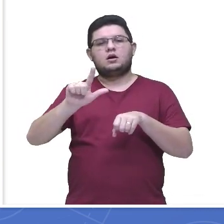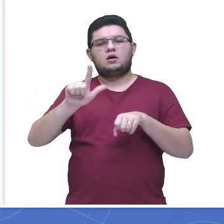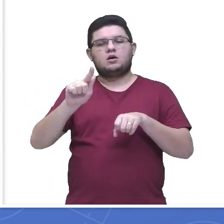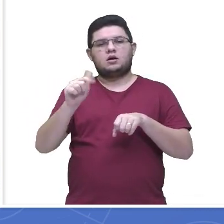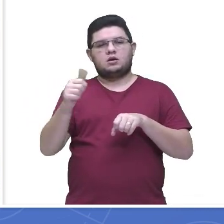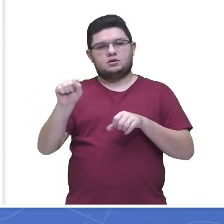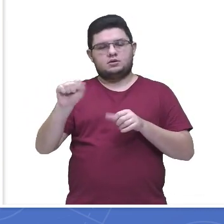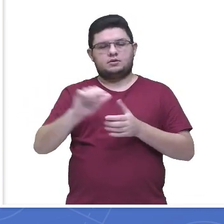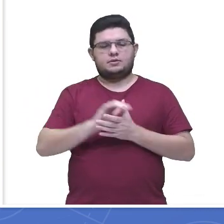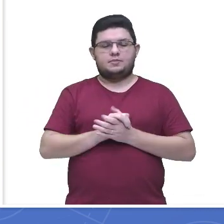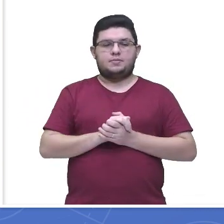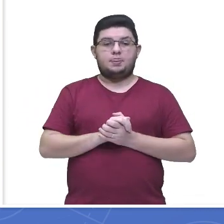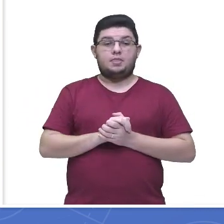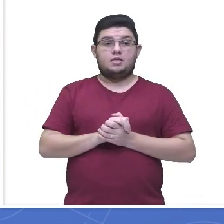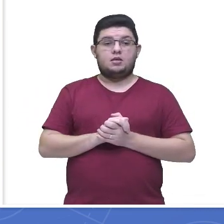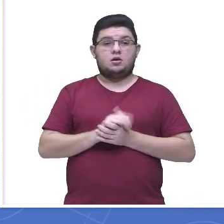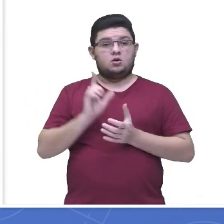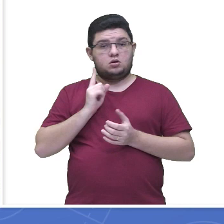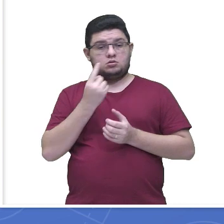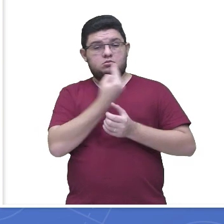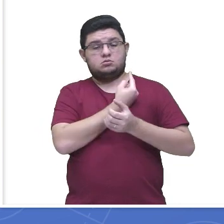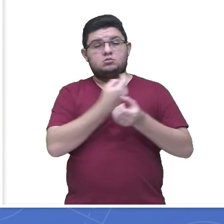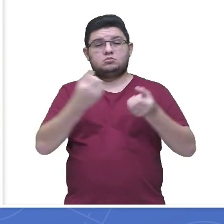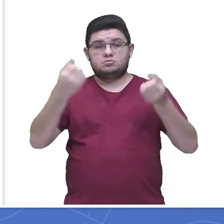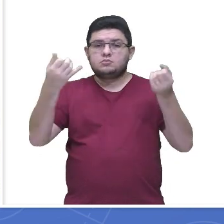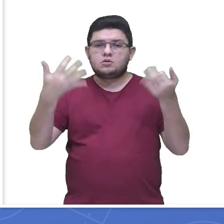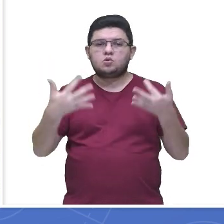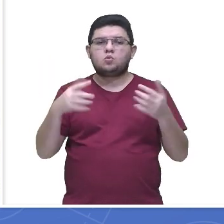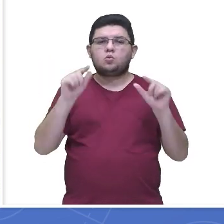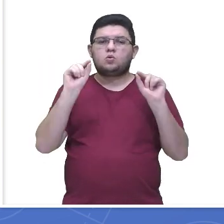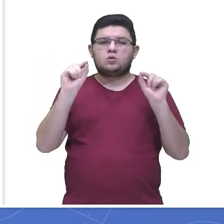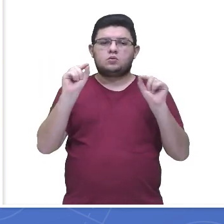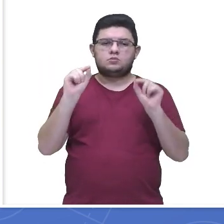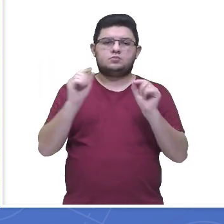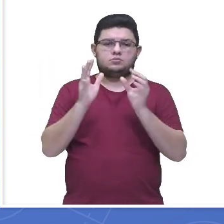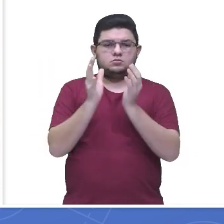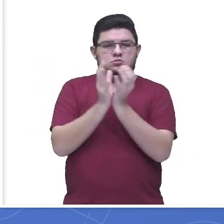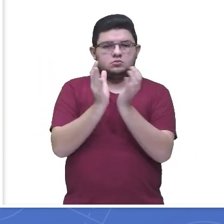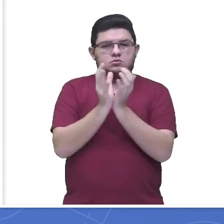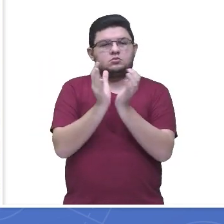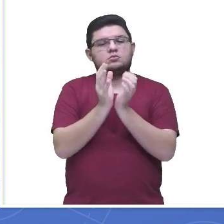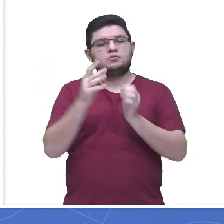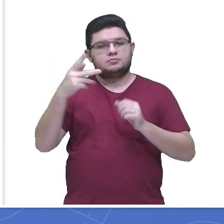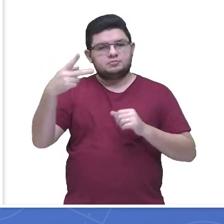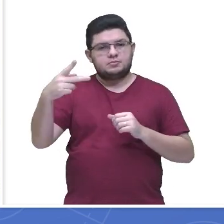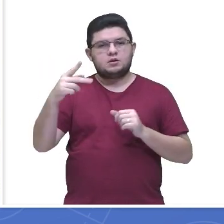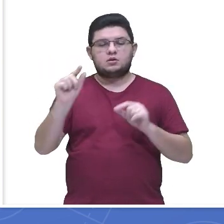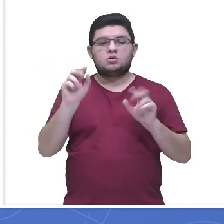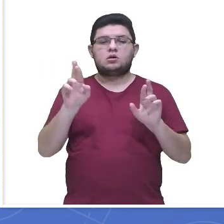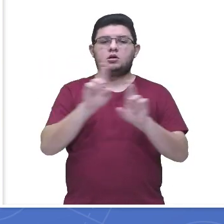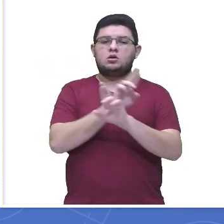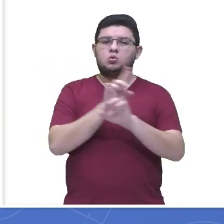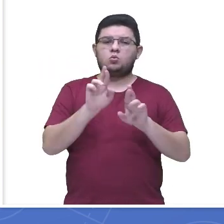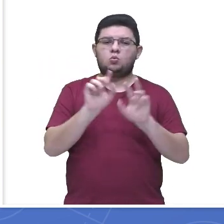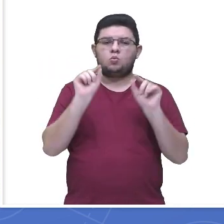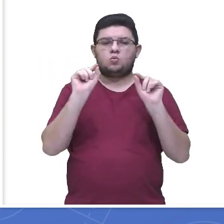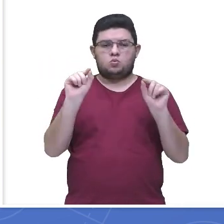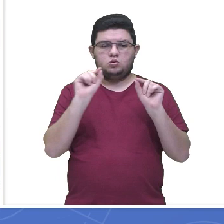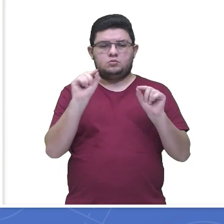Então, nós falamos aí um pouco sobre o reino dos protistas, né, que está relacionado ali